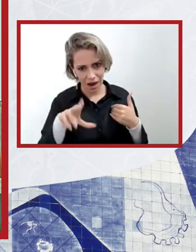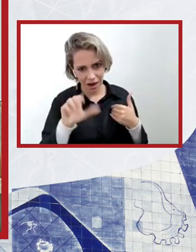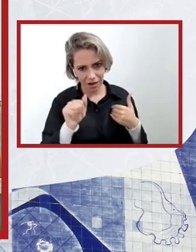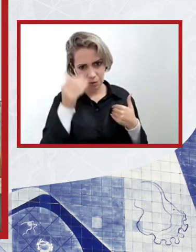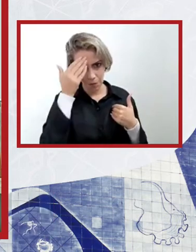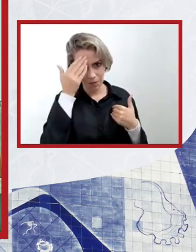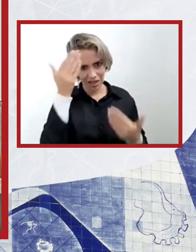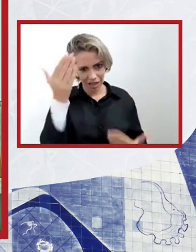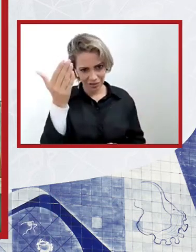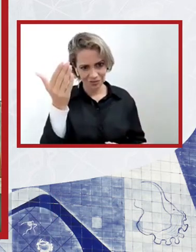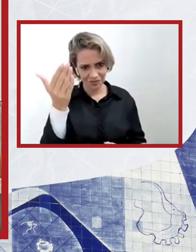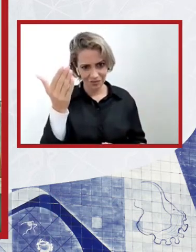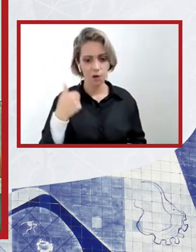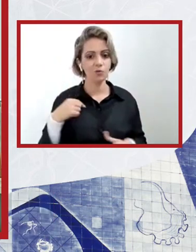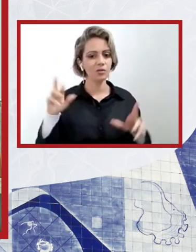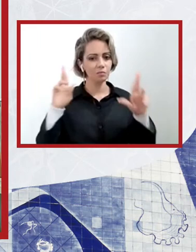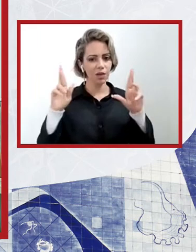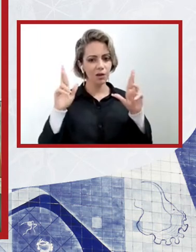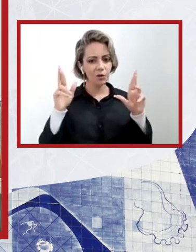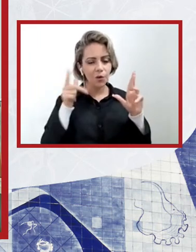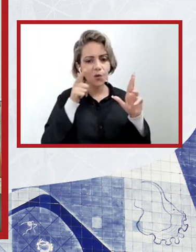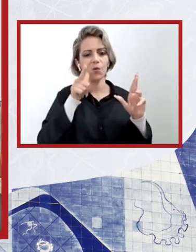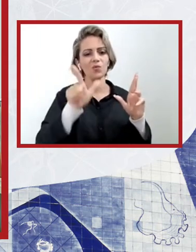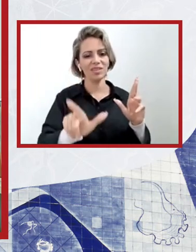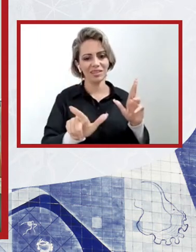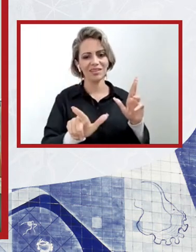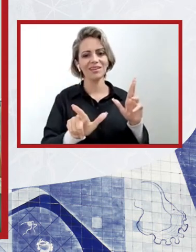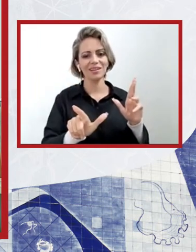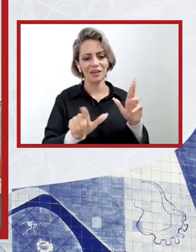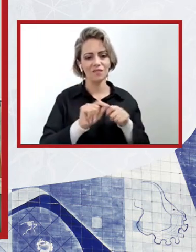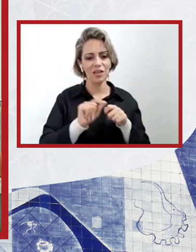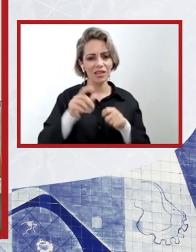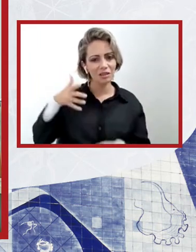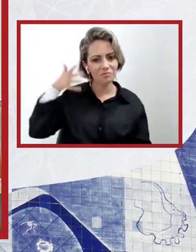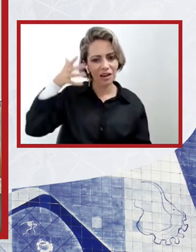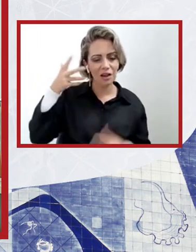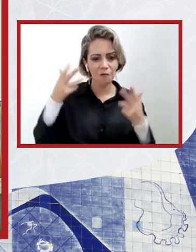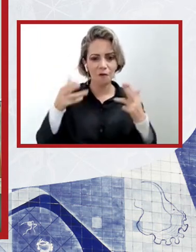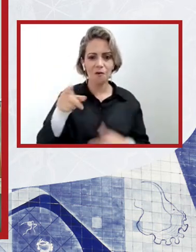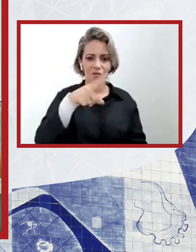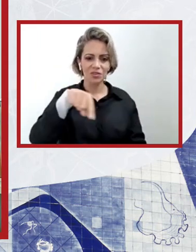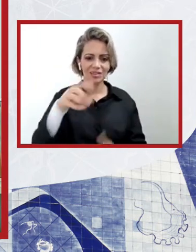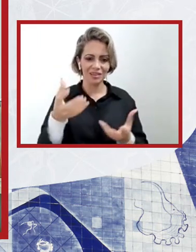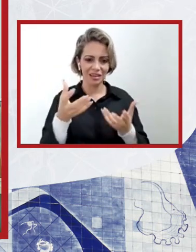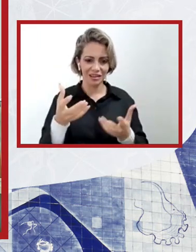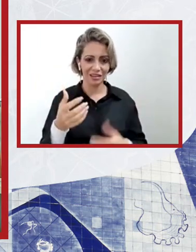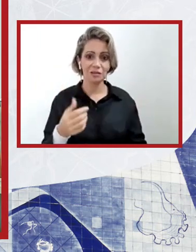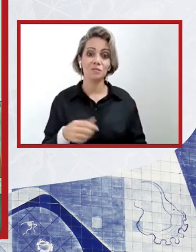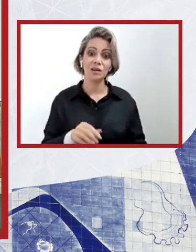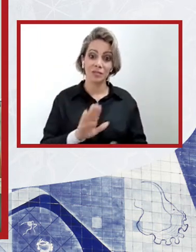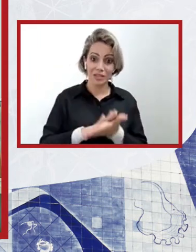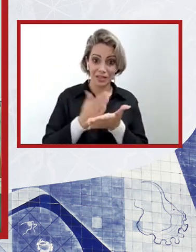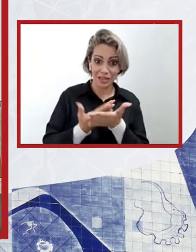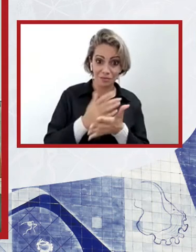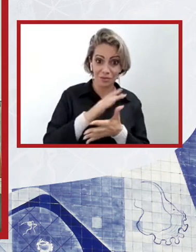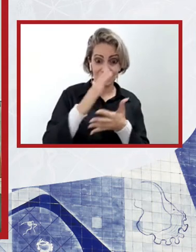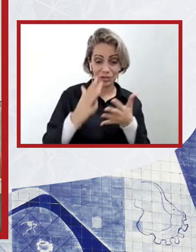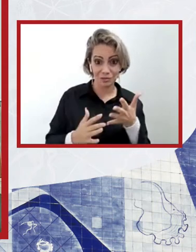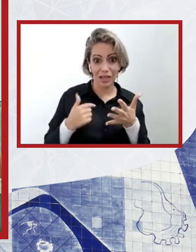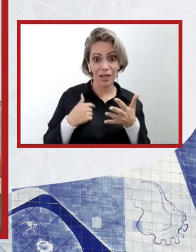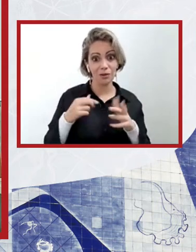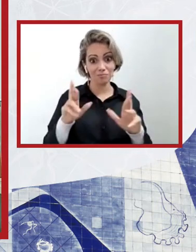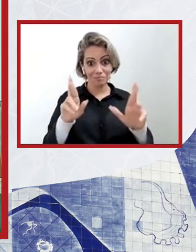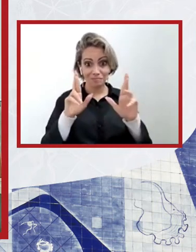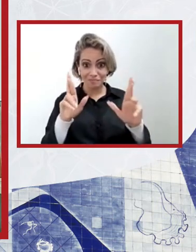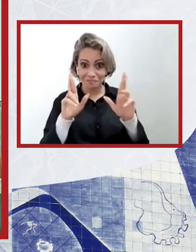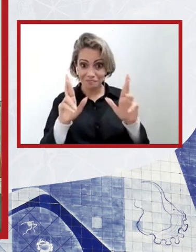sua apresentação. E aos queridos intérpretes, eu desejo todo sucesso. Eu sou muito difícil de interpretar, hein?